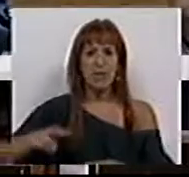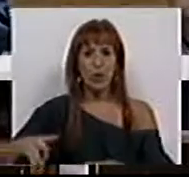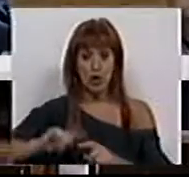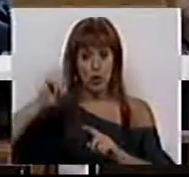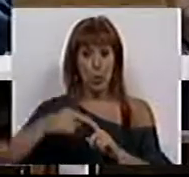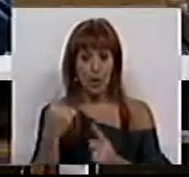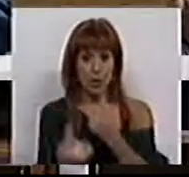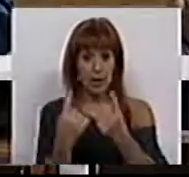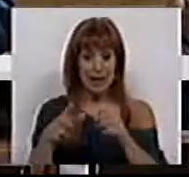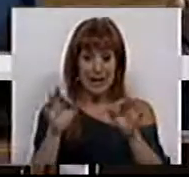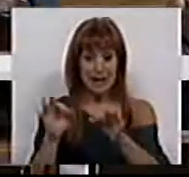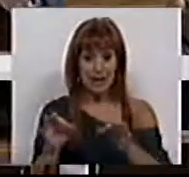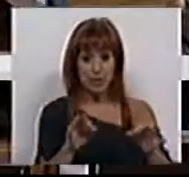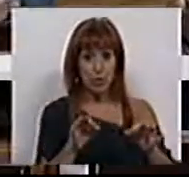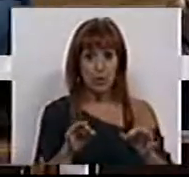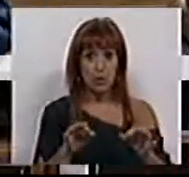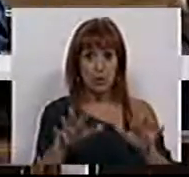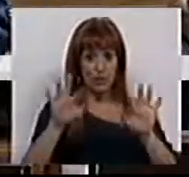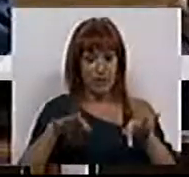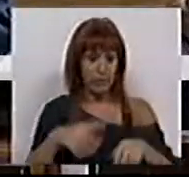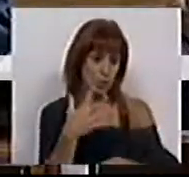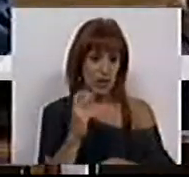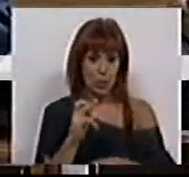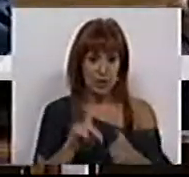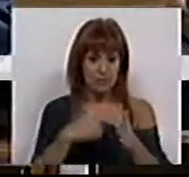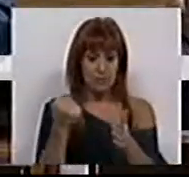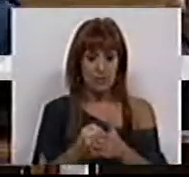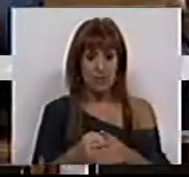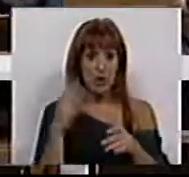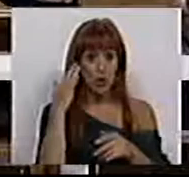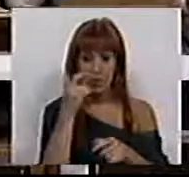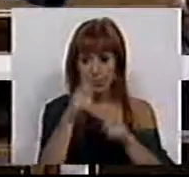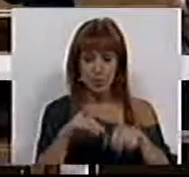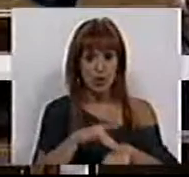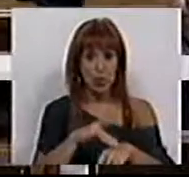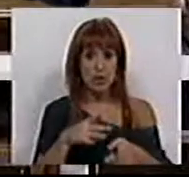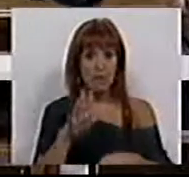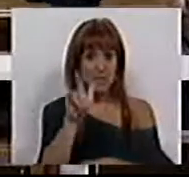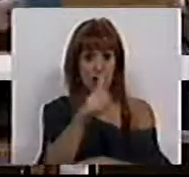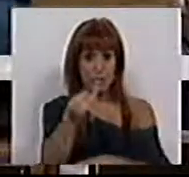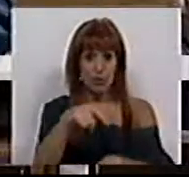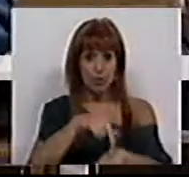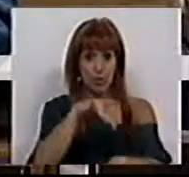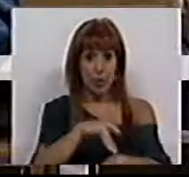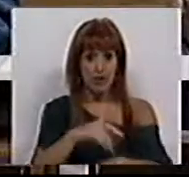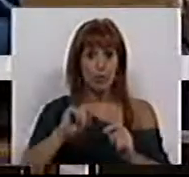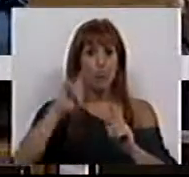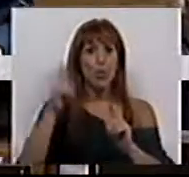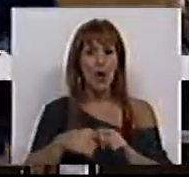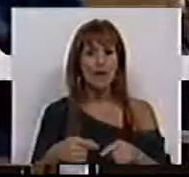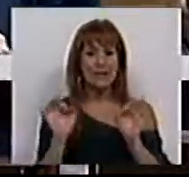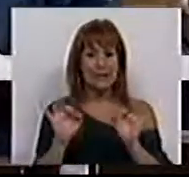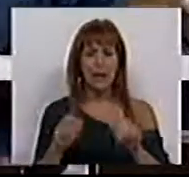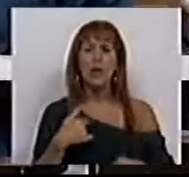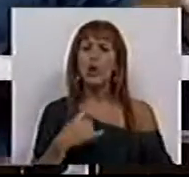por ano para tratar, no final desses 5 anos, este número de doentes vezes 5, 1.200 doentes por ano. Eu quero